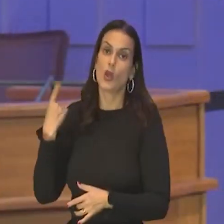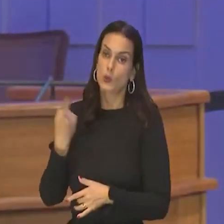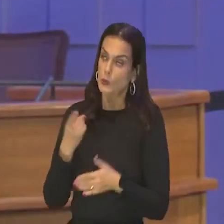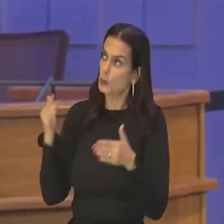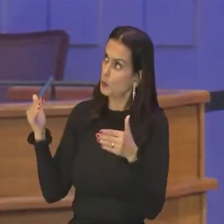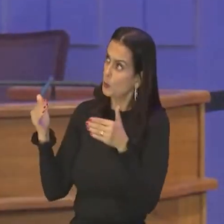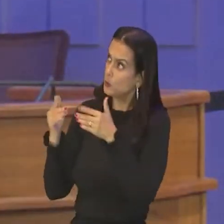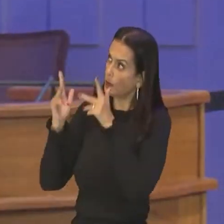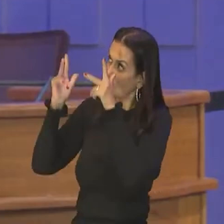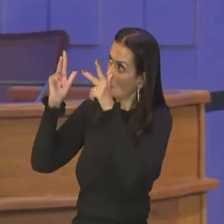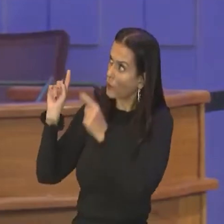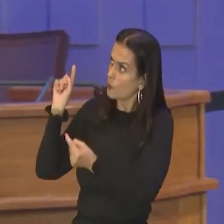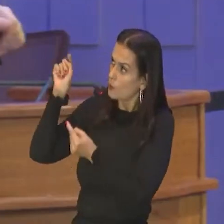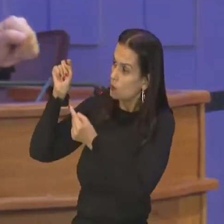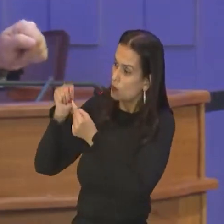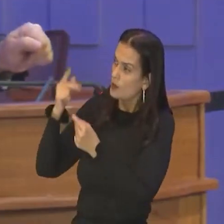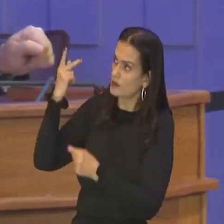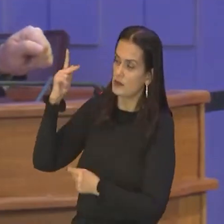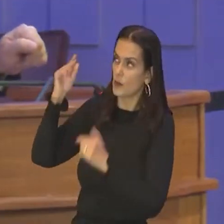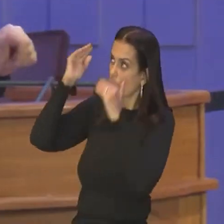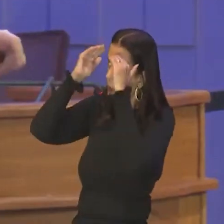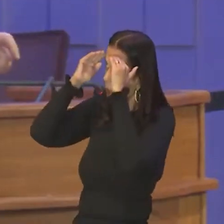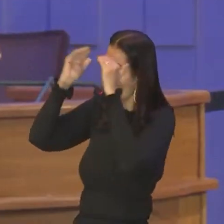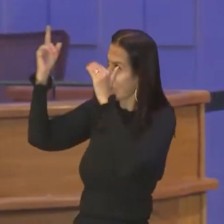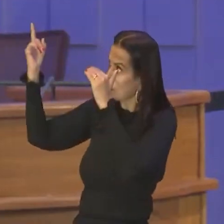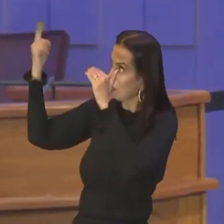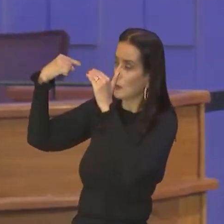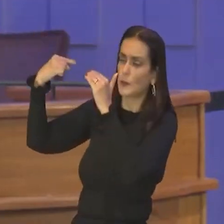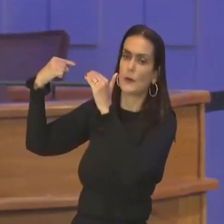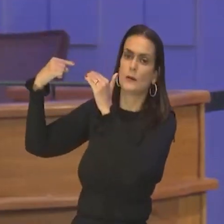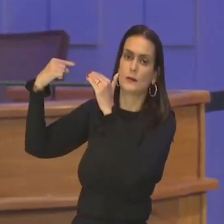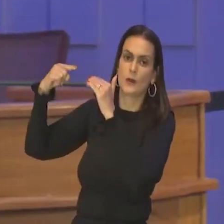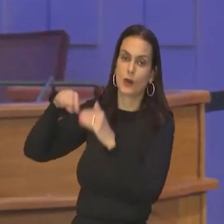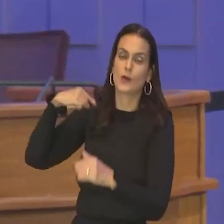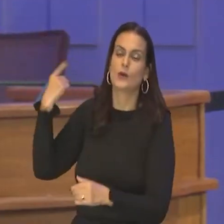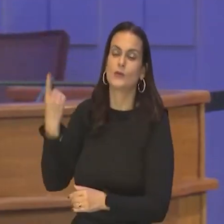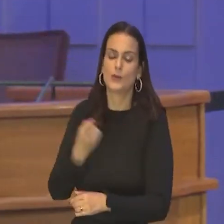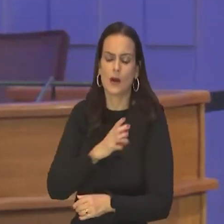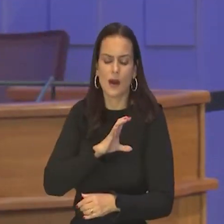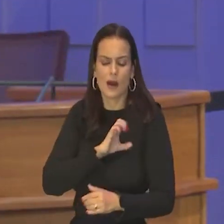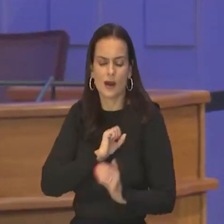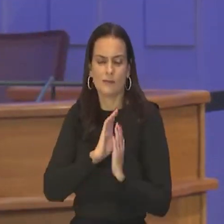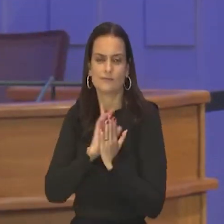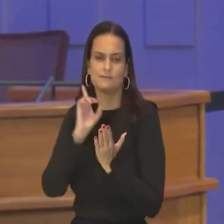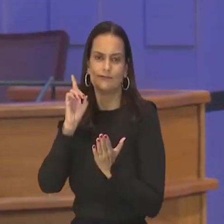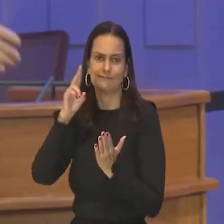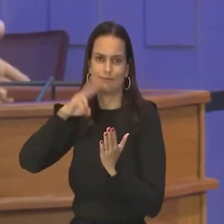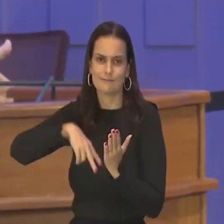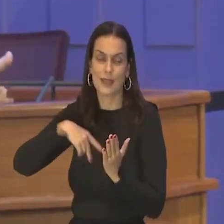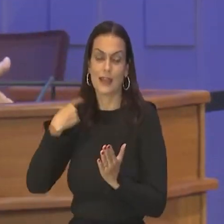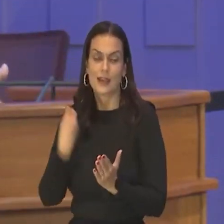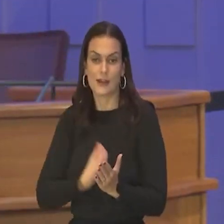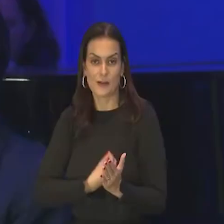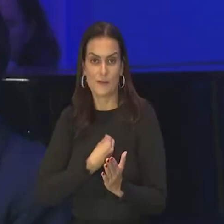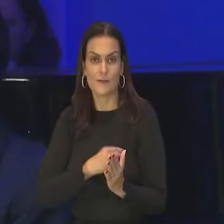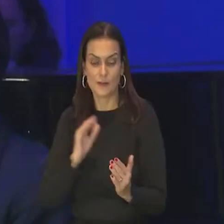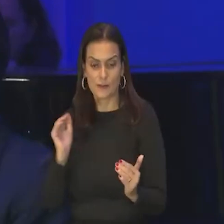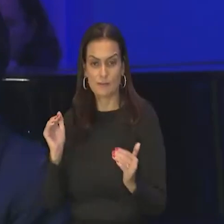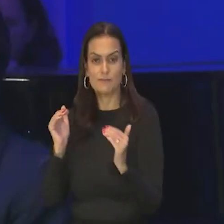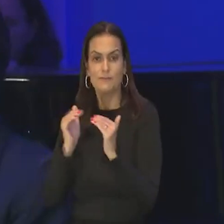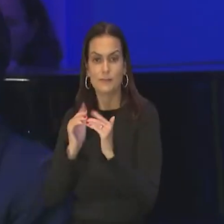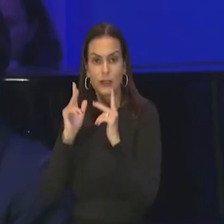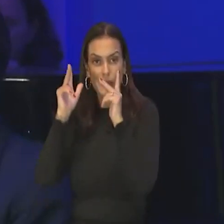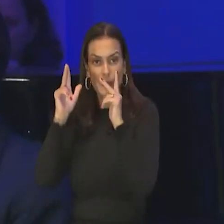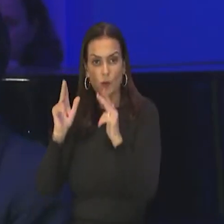seu propósito, nós obedecemos os seus mandamentos, nós amamos a sua palavra, nós vivemos segundo os seus